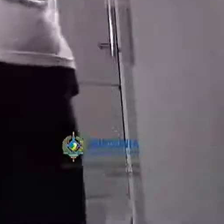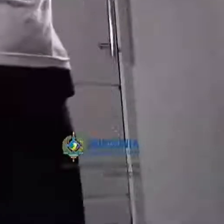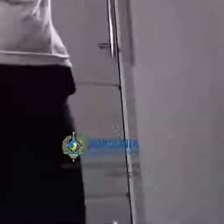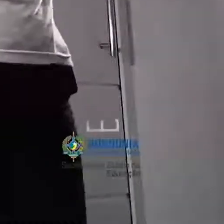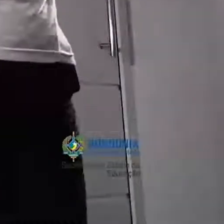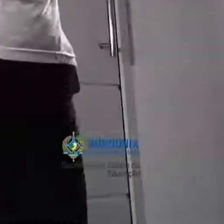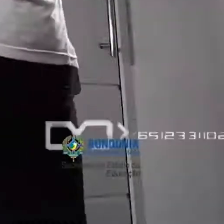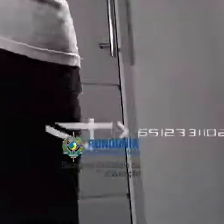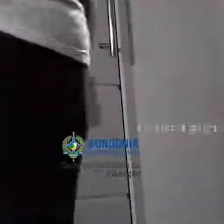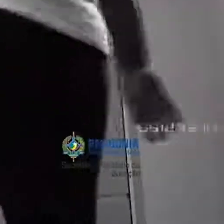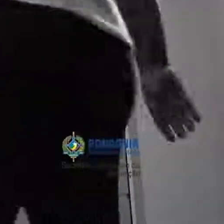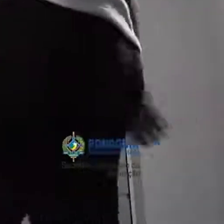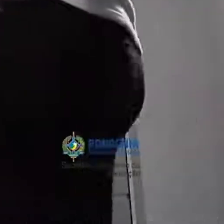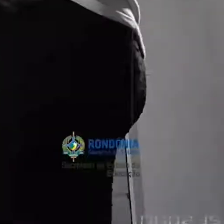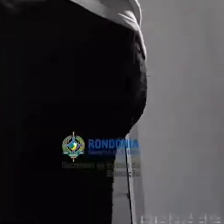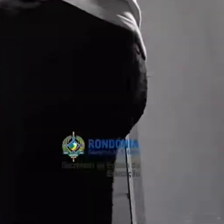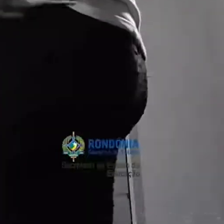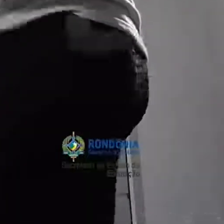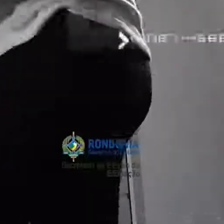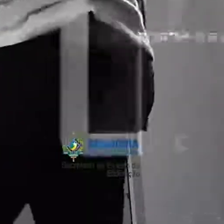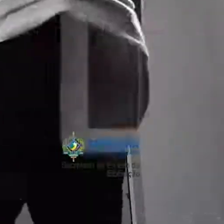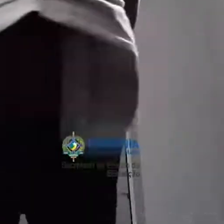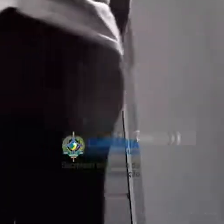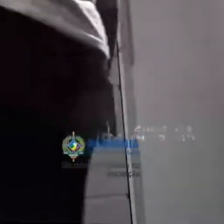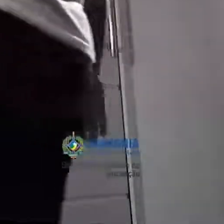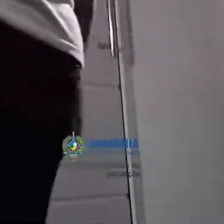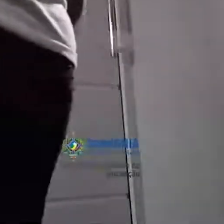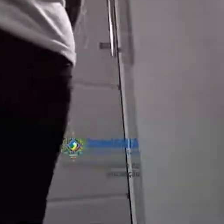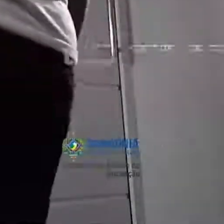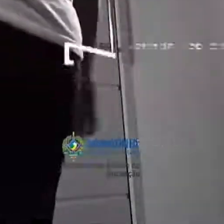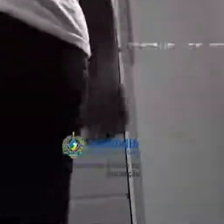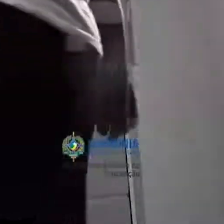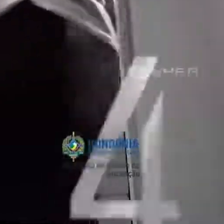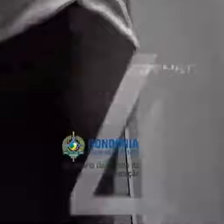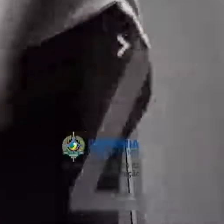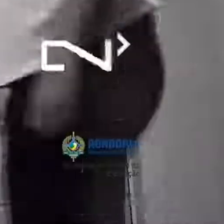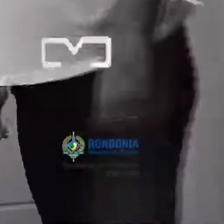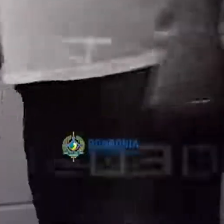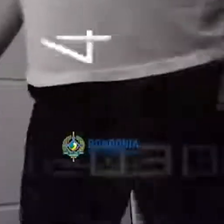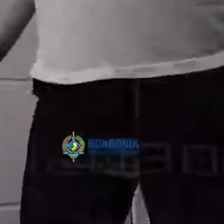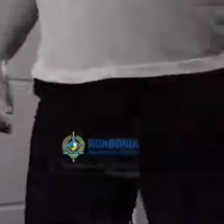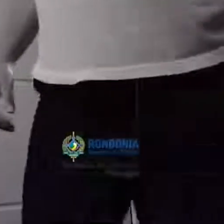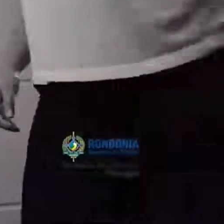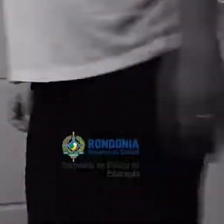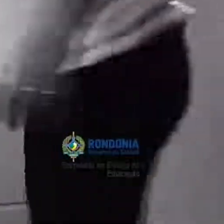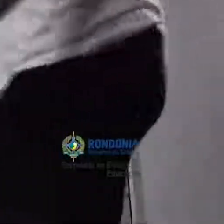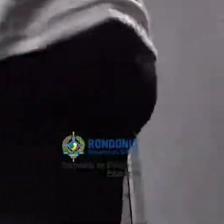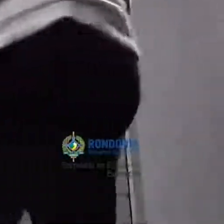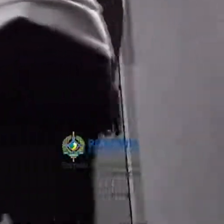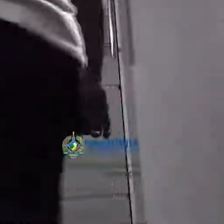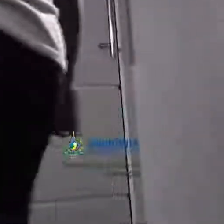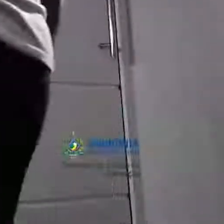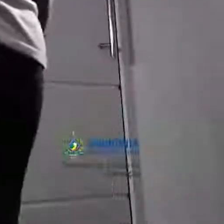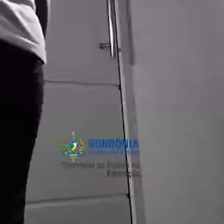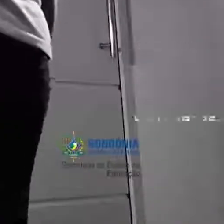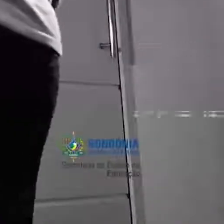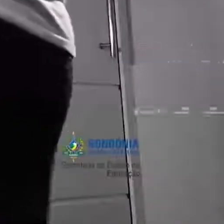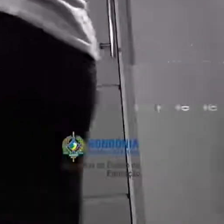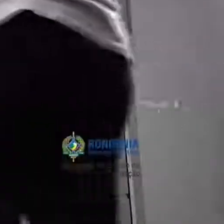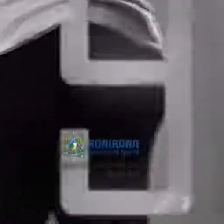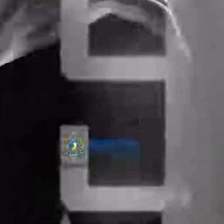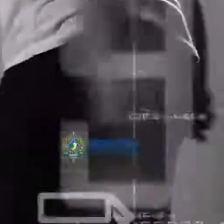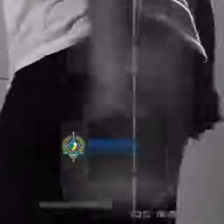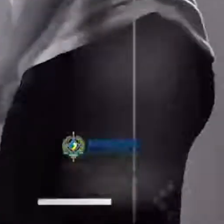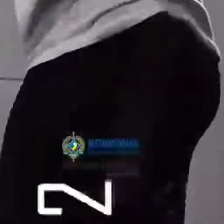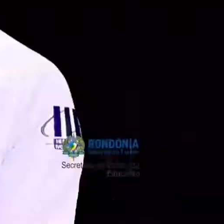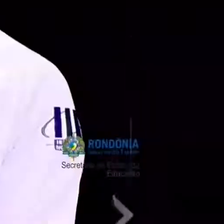pela sociedade está deixando as pessoas tão fascinadas por corpos perfeitos que essa busca pela beleza está